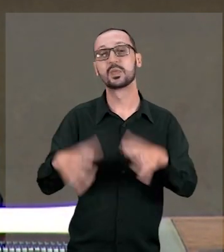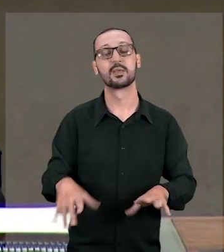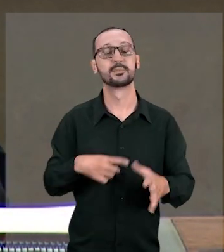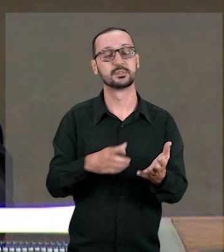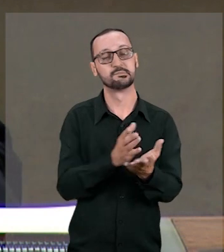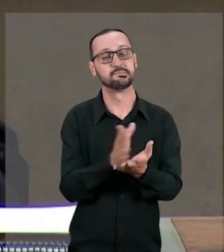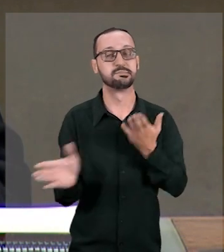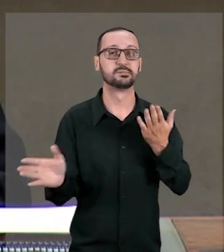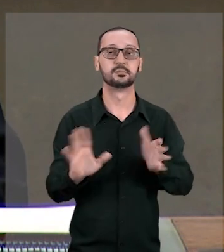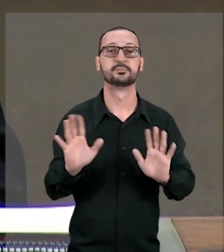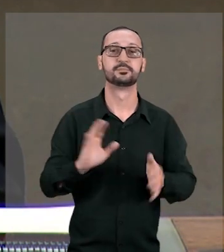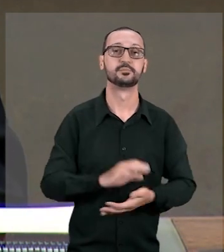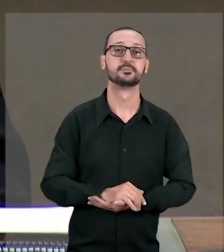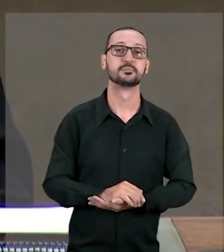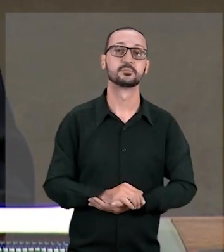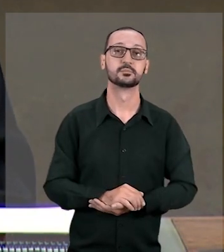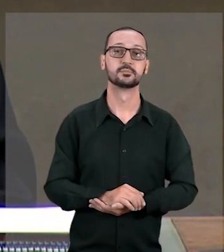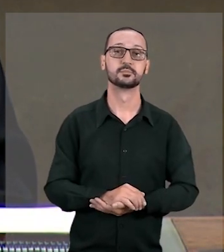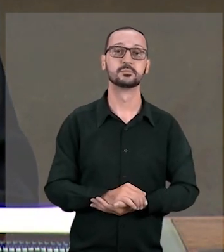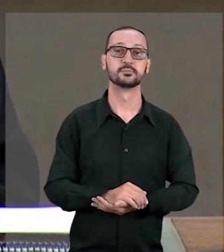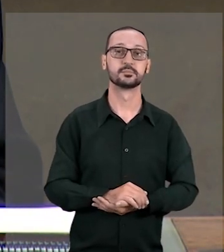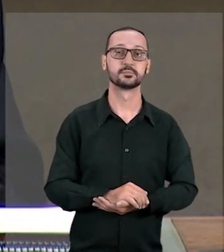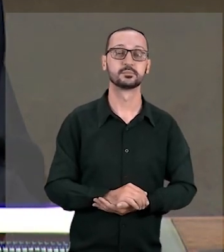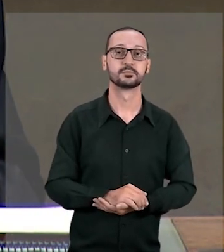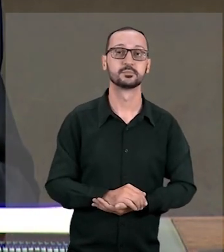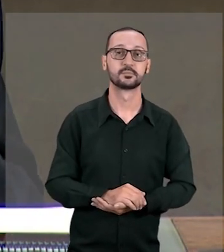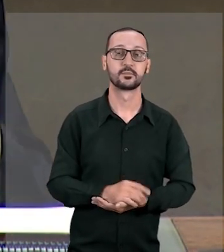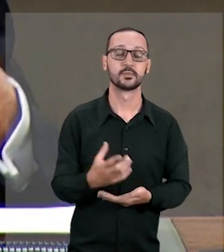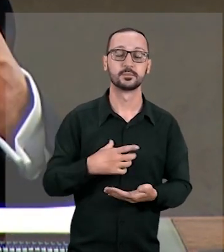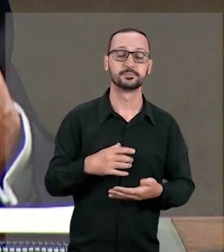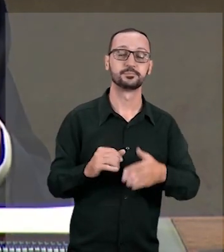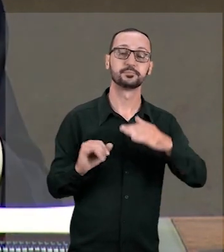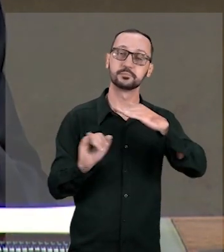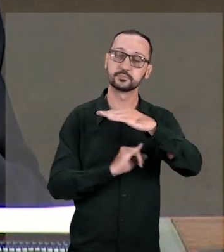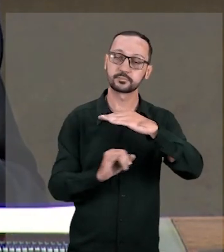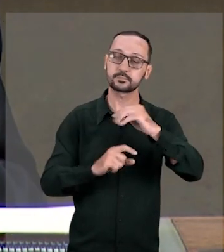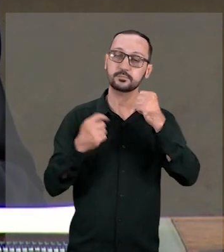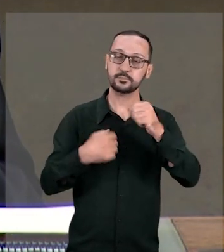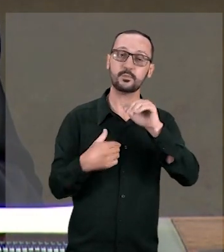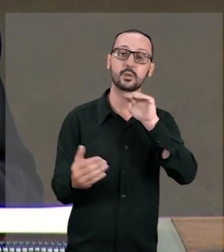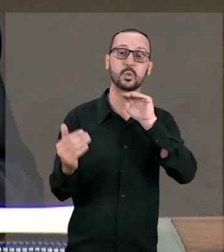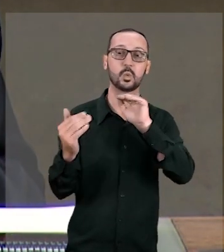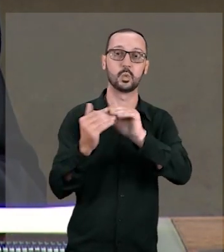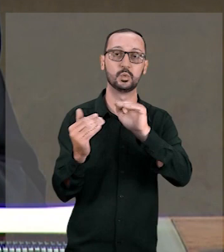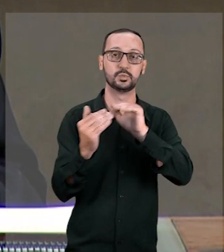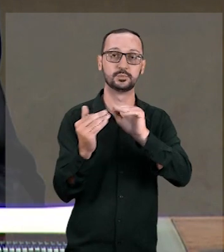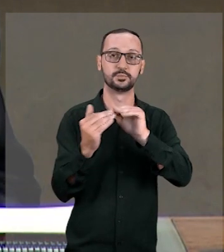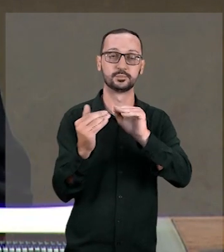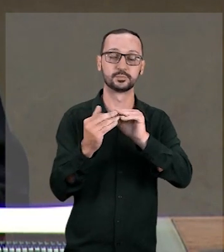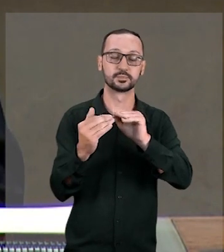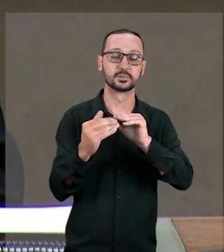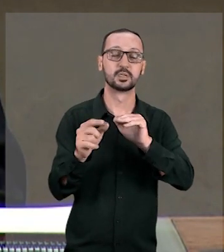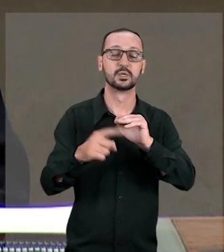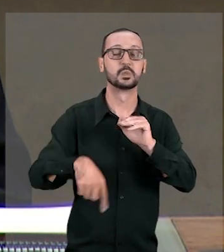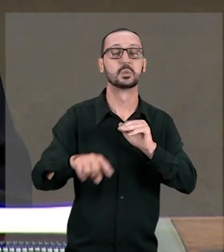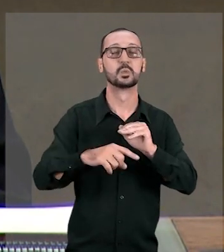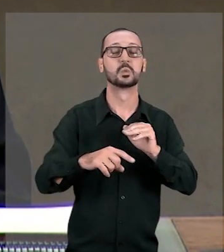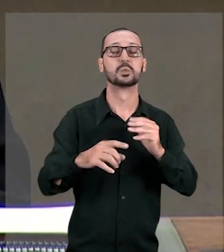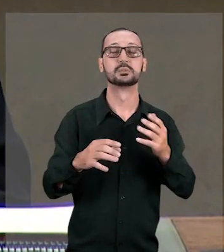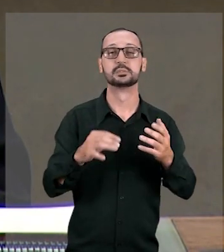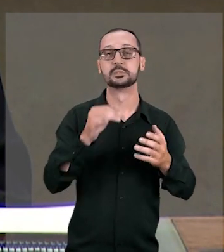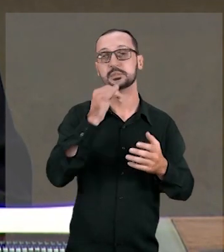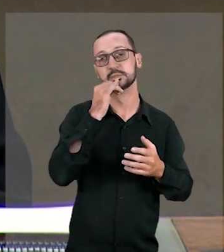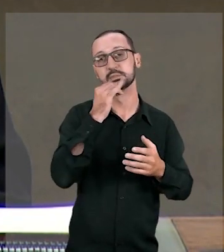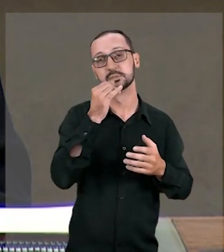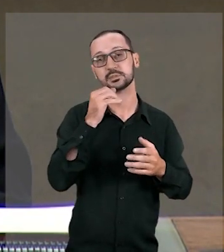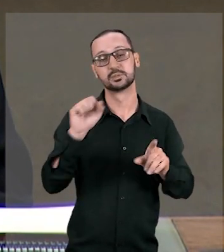desonestas. Portanto, as instituições têm que corresponder a essa demanda